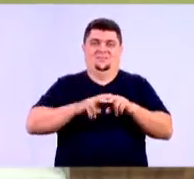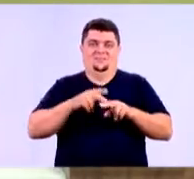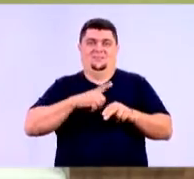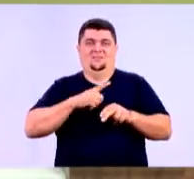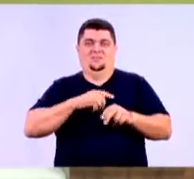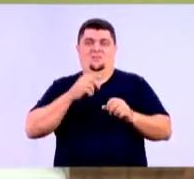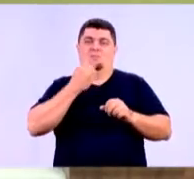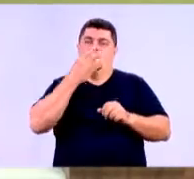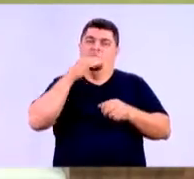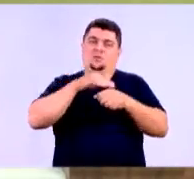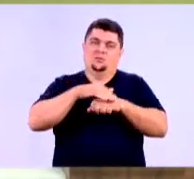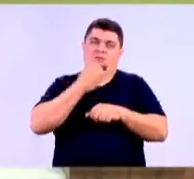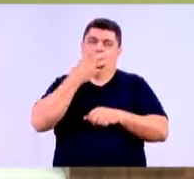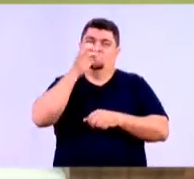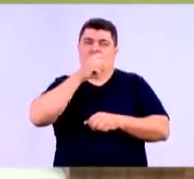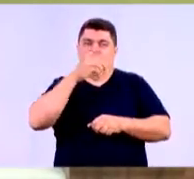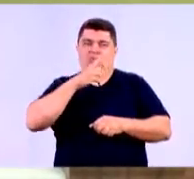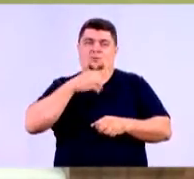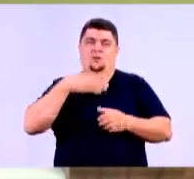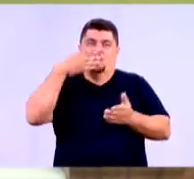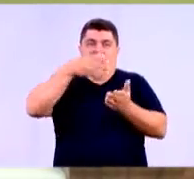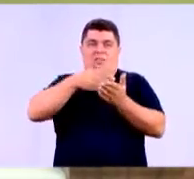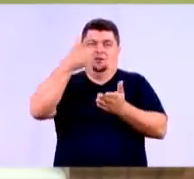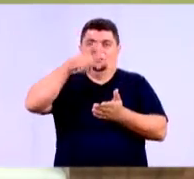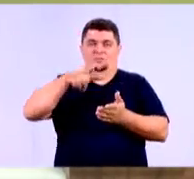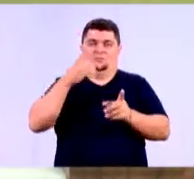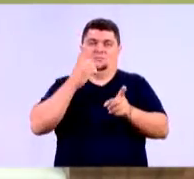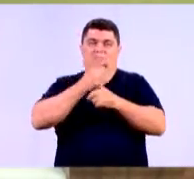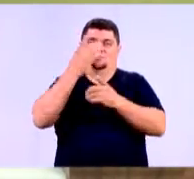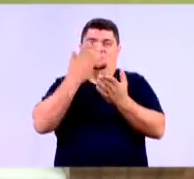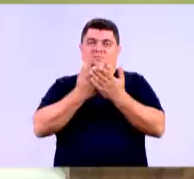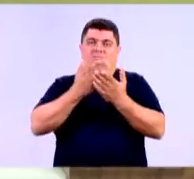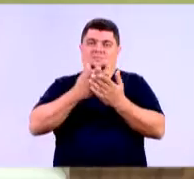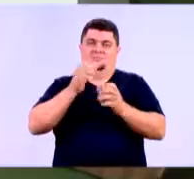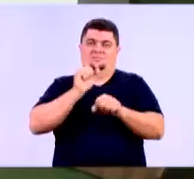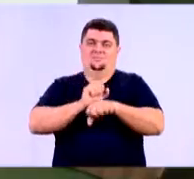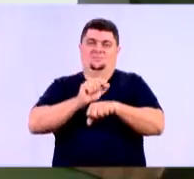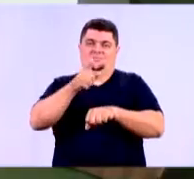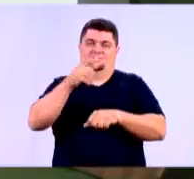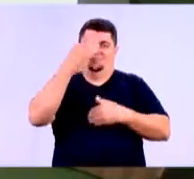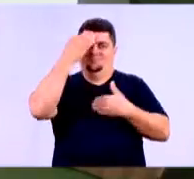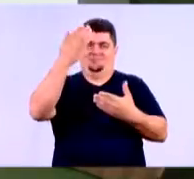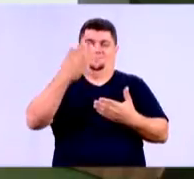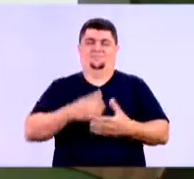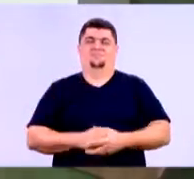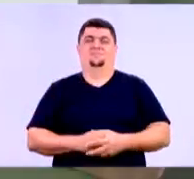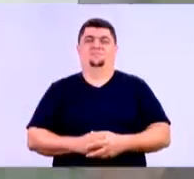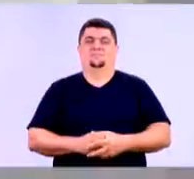ótima noite, um bom fim de semana e até a próxima aula. A gente vai estar aguardando por todos vocês. Até mais.